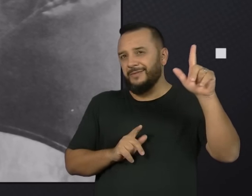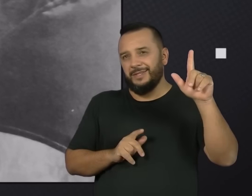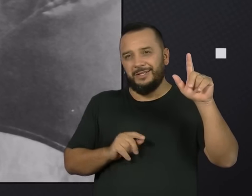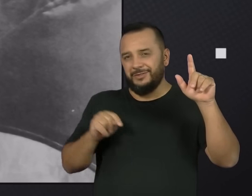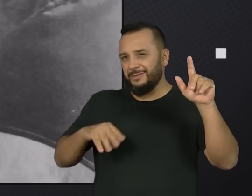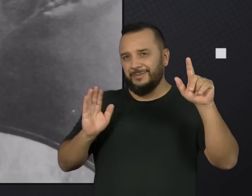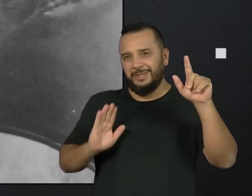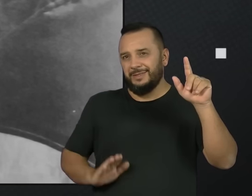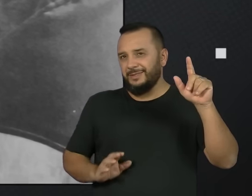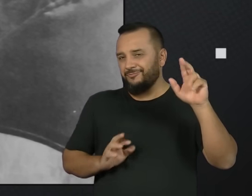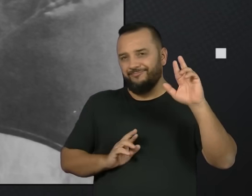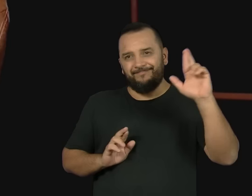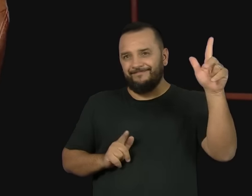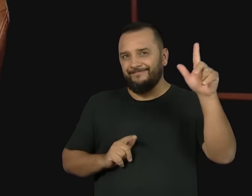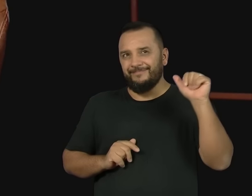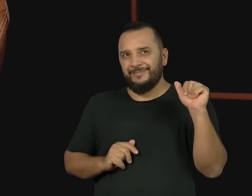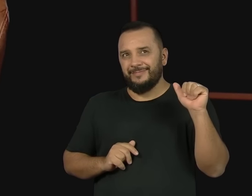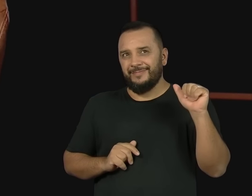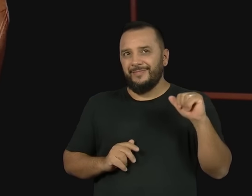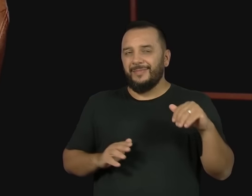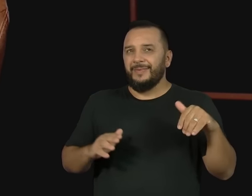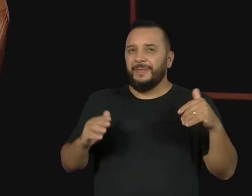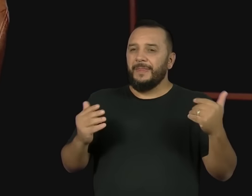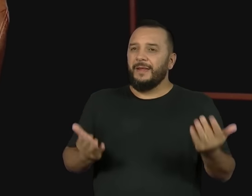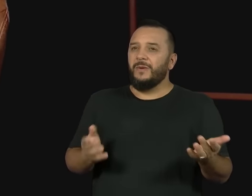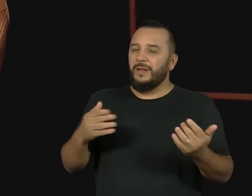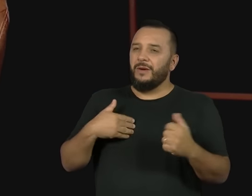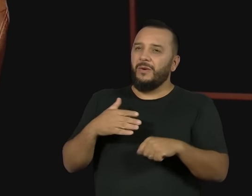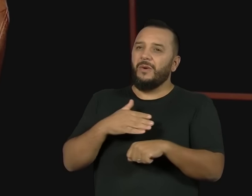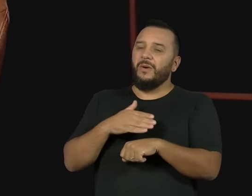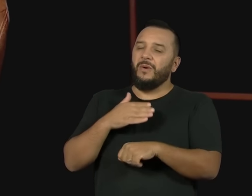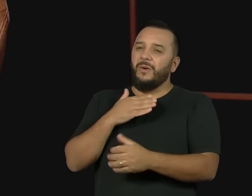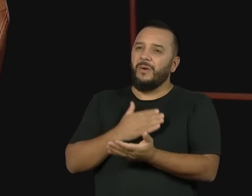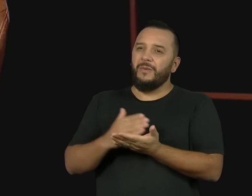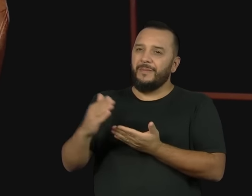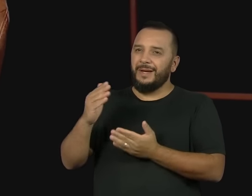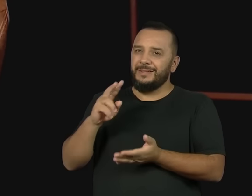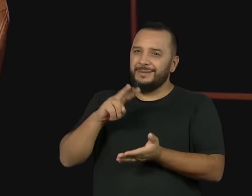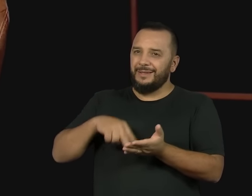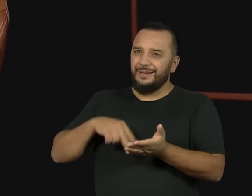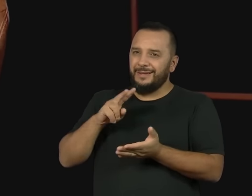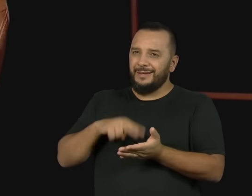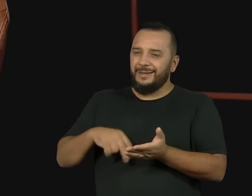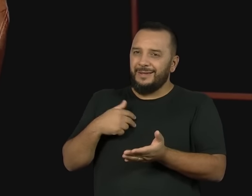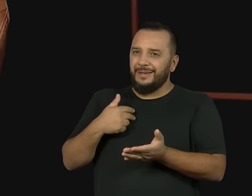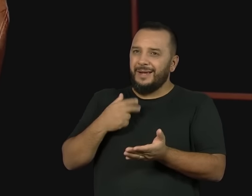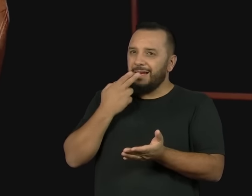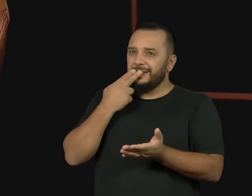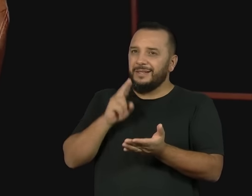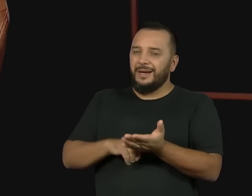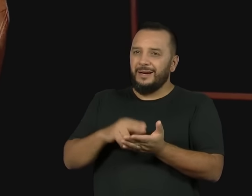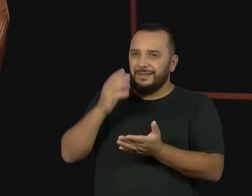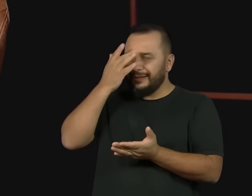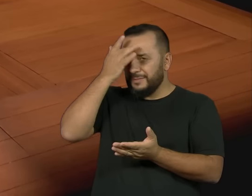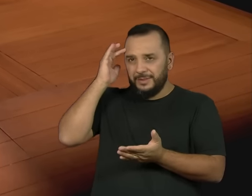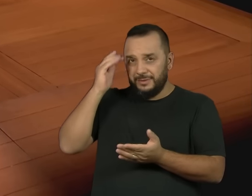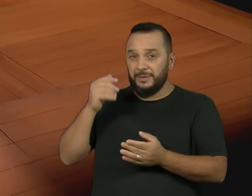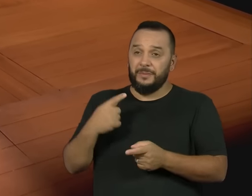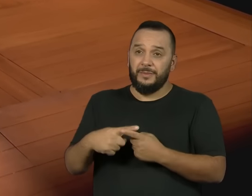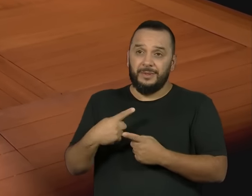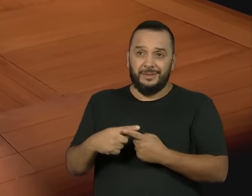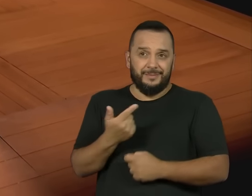Brasil e tal, quer dizer. Então, ela disse, começa a ler as cartas das leitoras, porque na época não